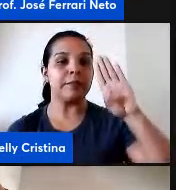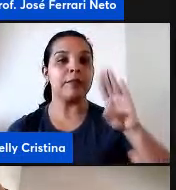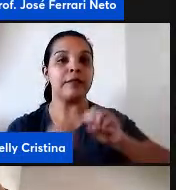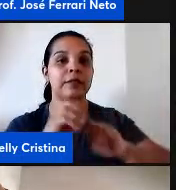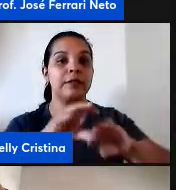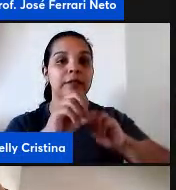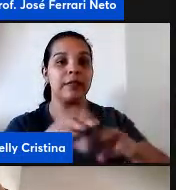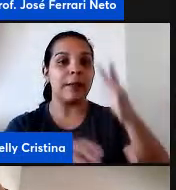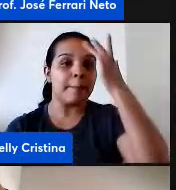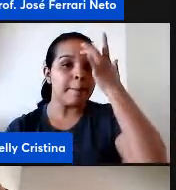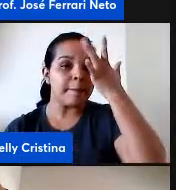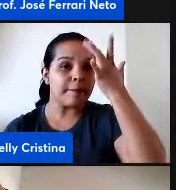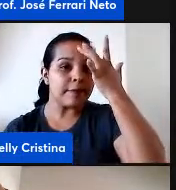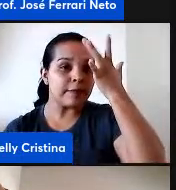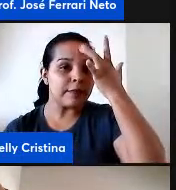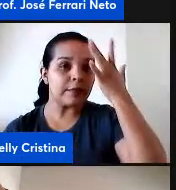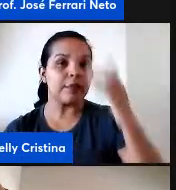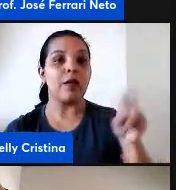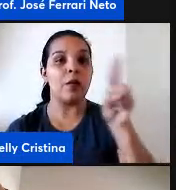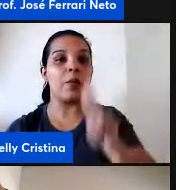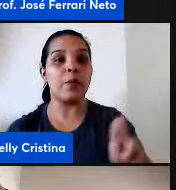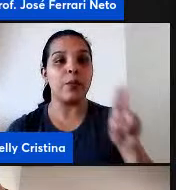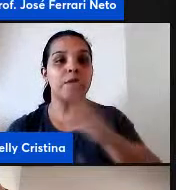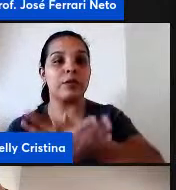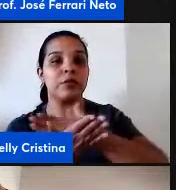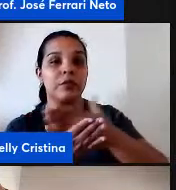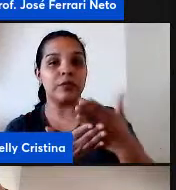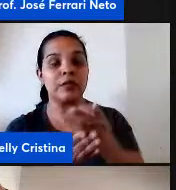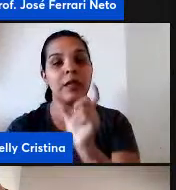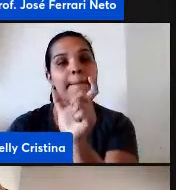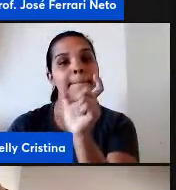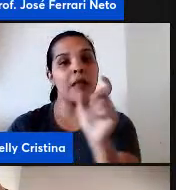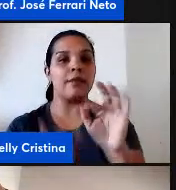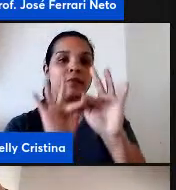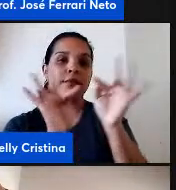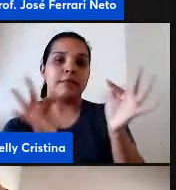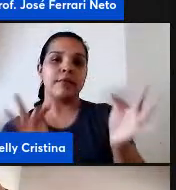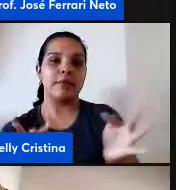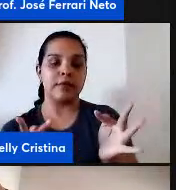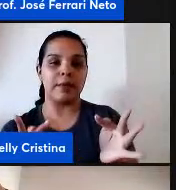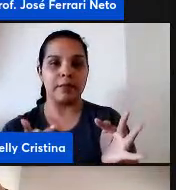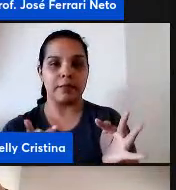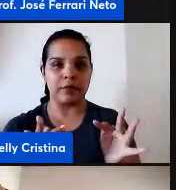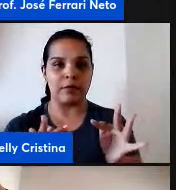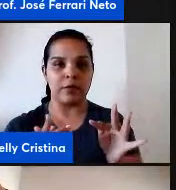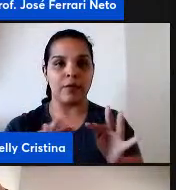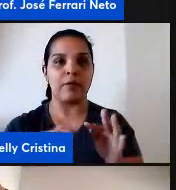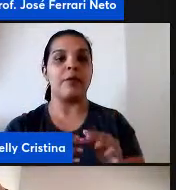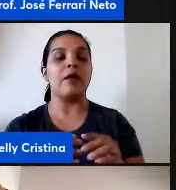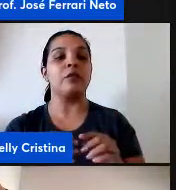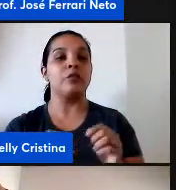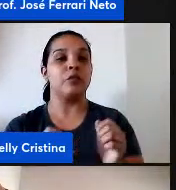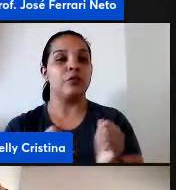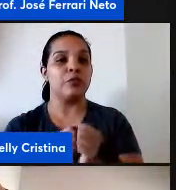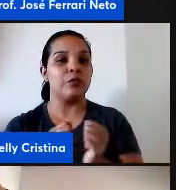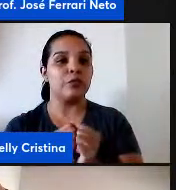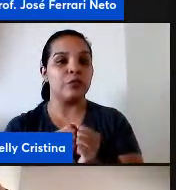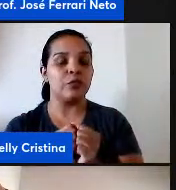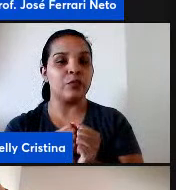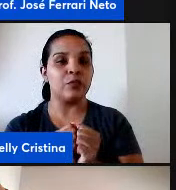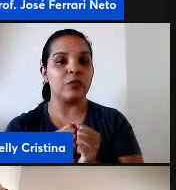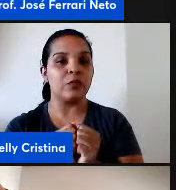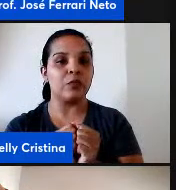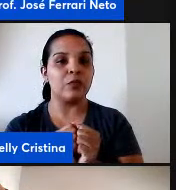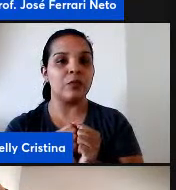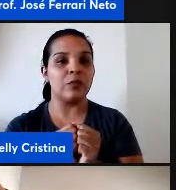Para facilitar, usam-se no início as palavras mais simples, formadas por consoante vogal. Isso eu falei? Que não. Se